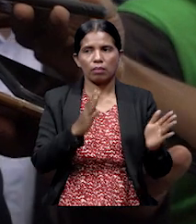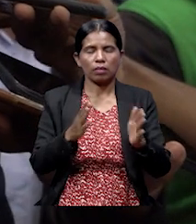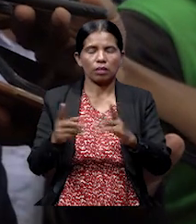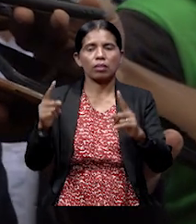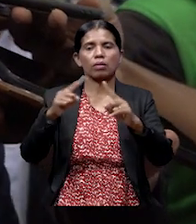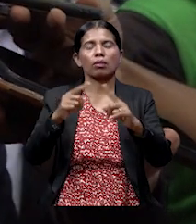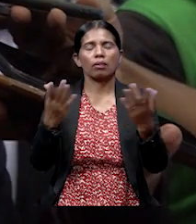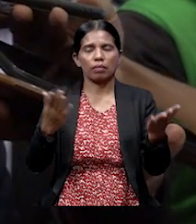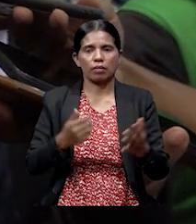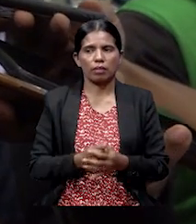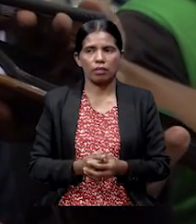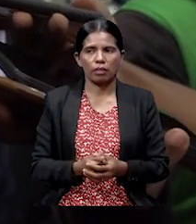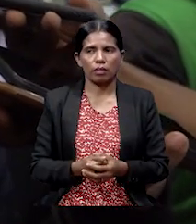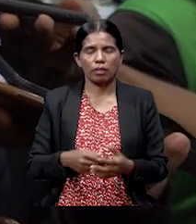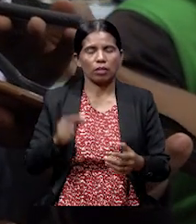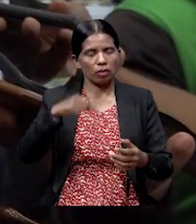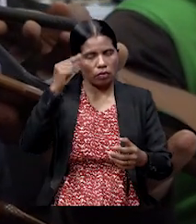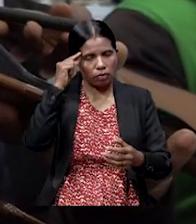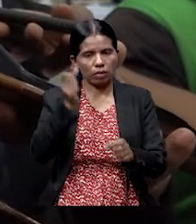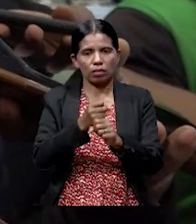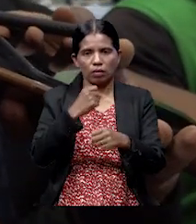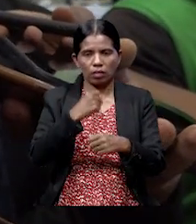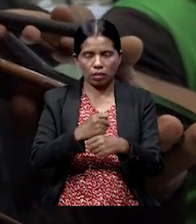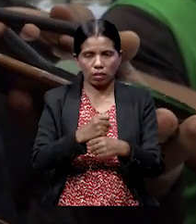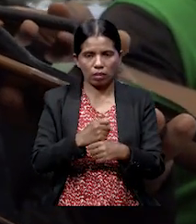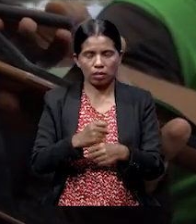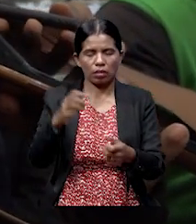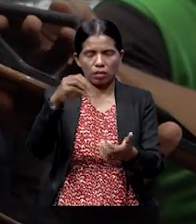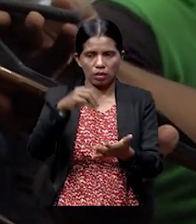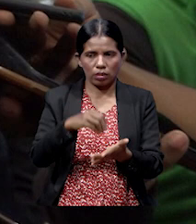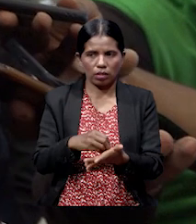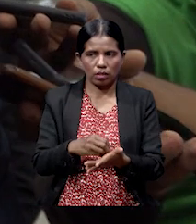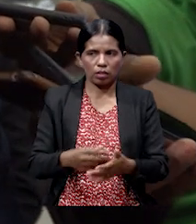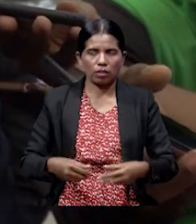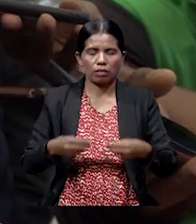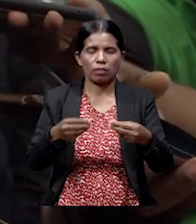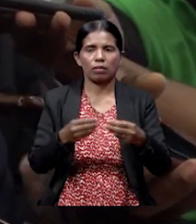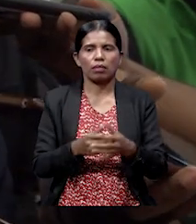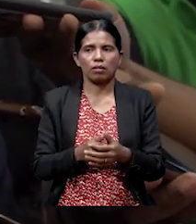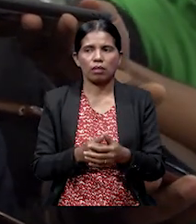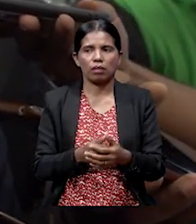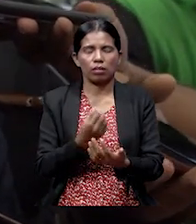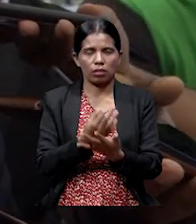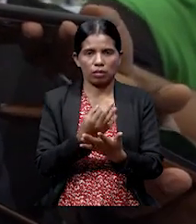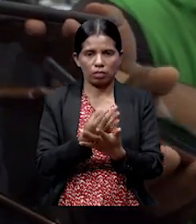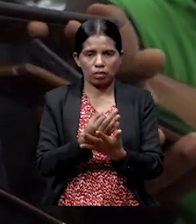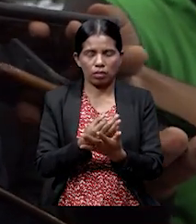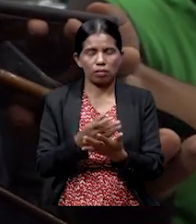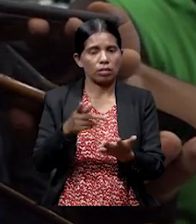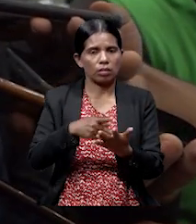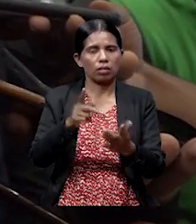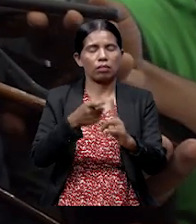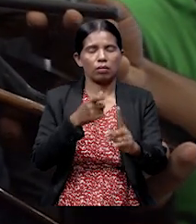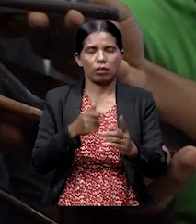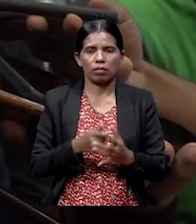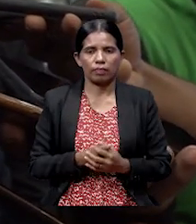beona. Então vontade de nem o governo halo, de livre tal governo constitucional, de livre reformas mesmo com ele, gestão de financiamentos, ira uma